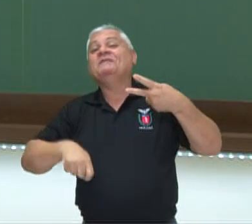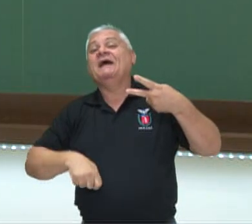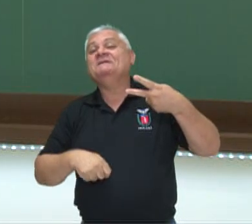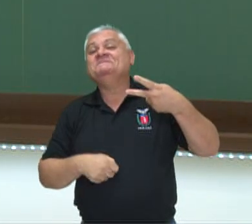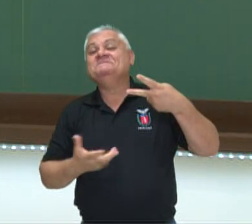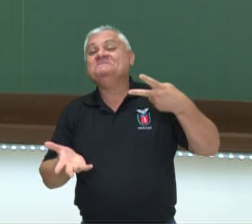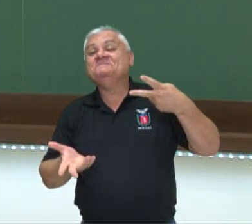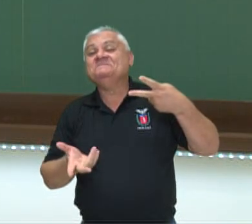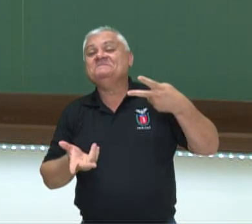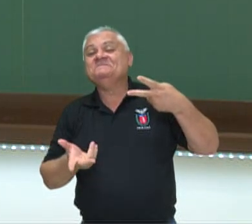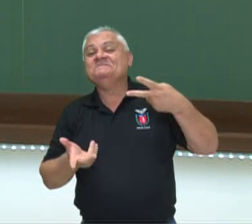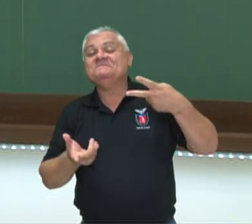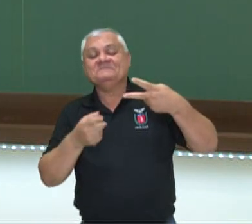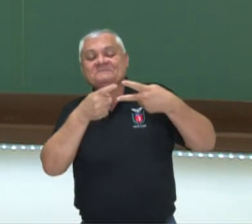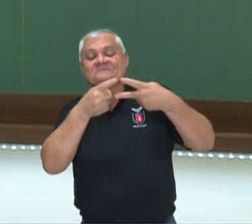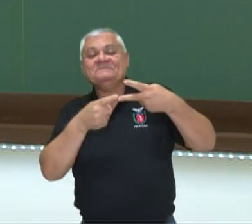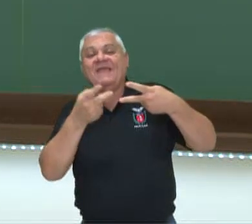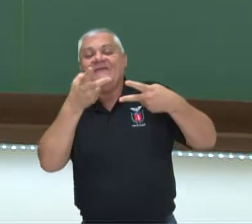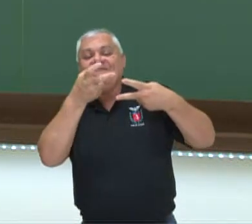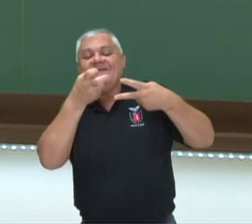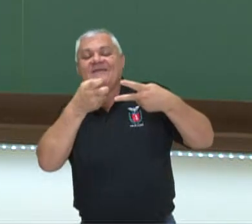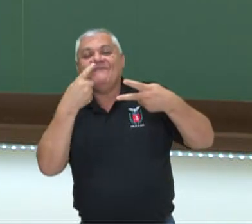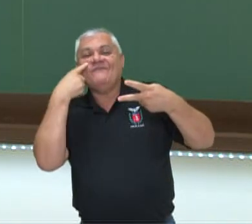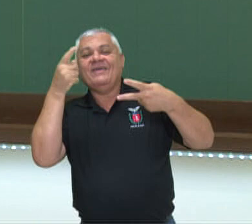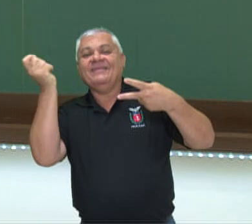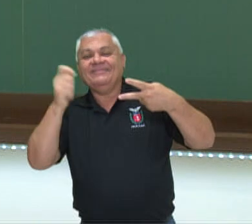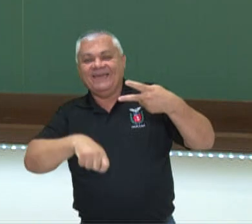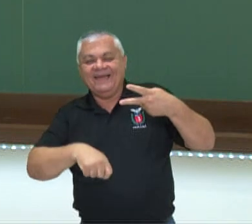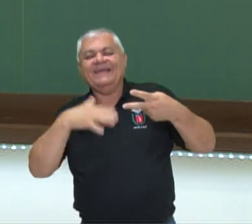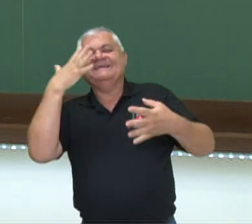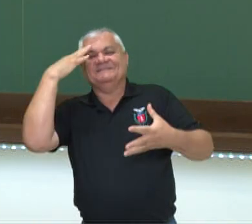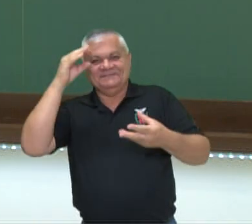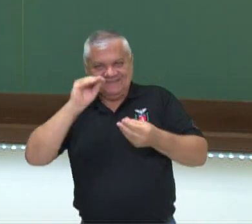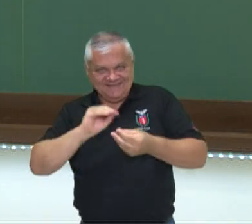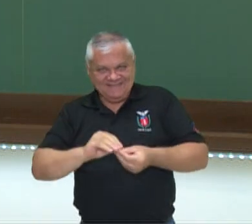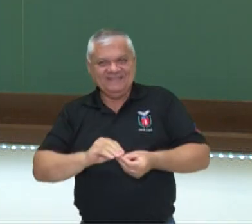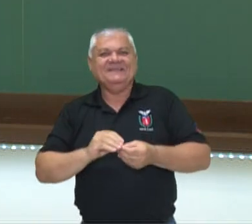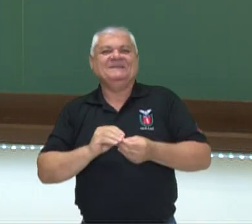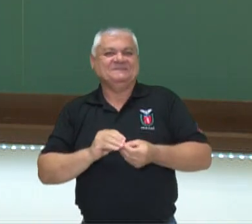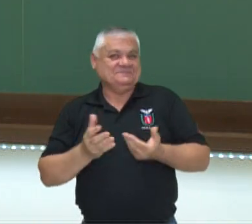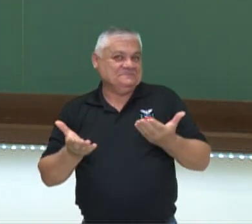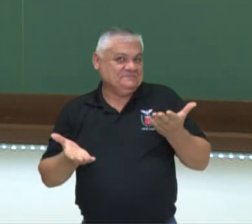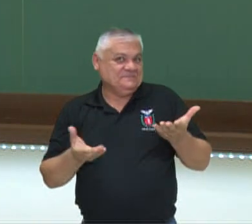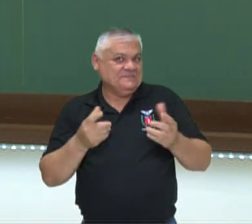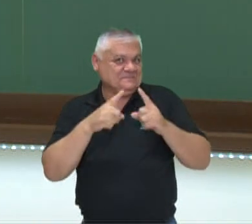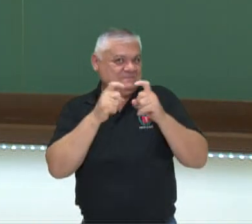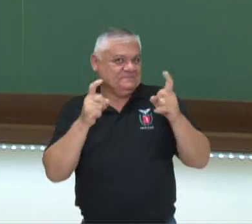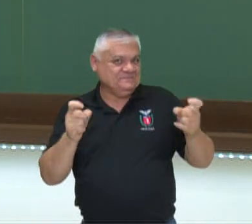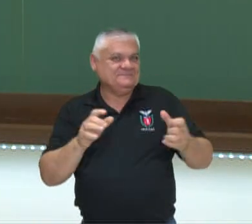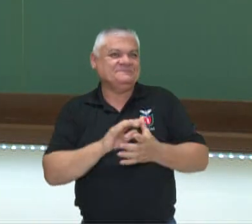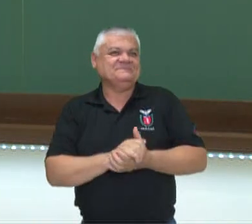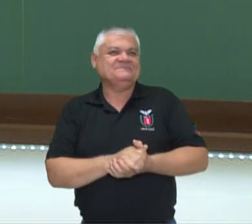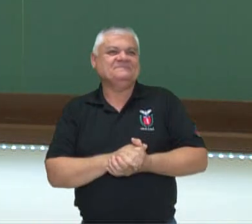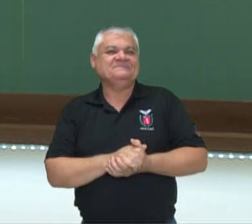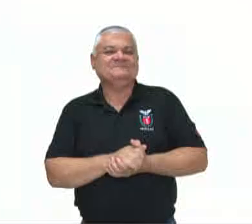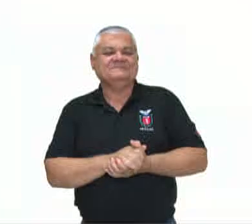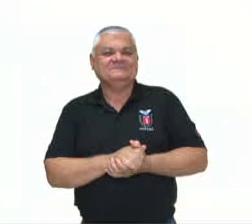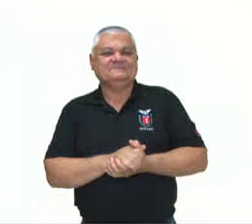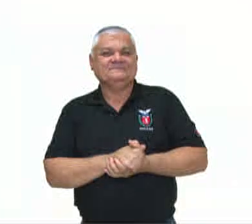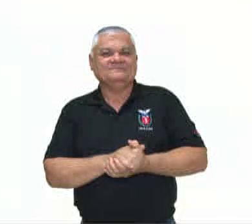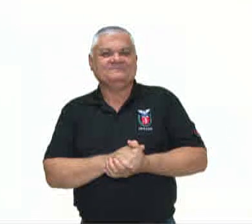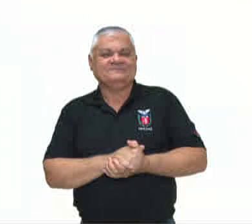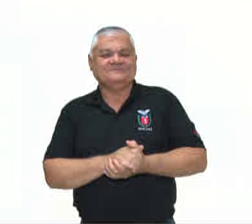Pode passar pelo critério da verificabilidade e aí ser compreendida como uma proposição científica. Vamos lá?